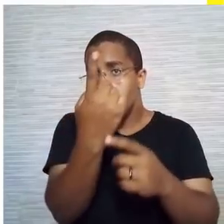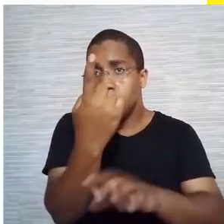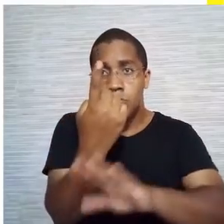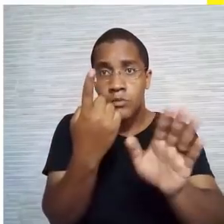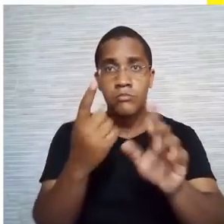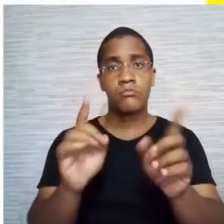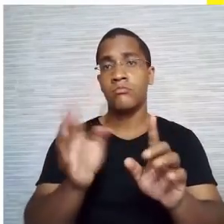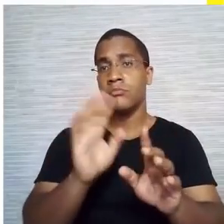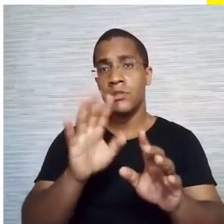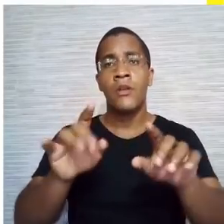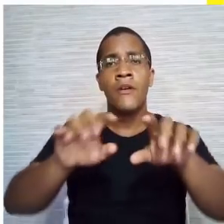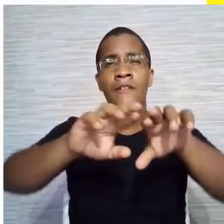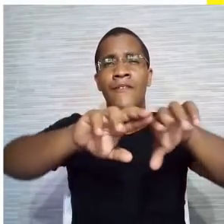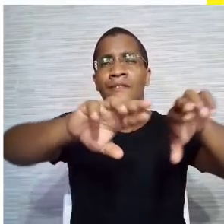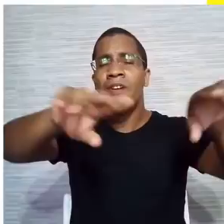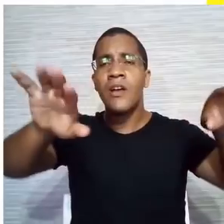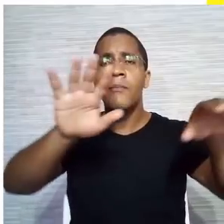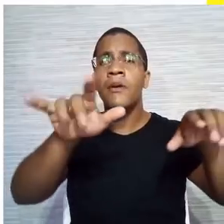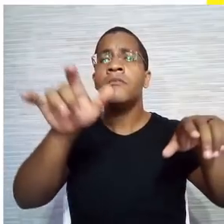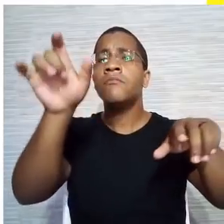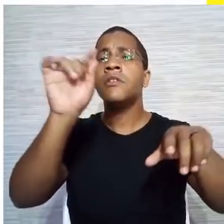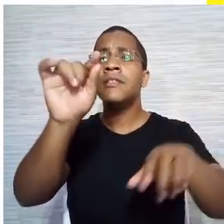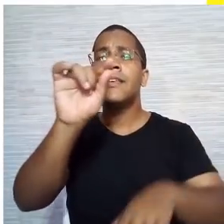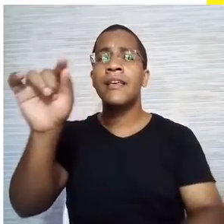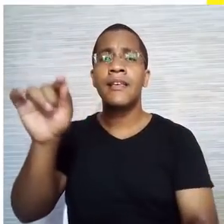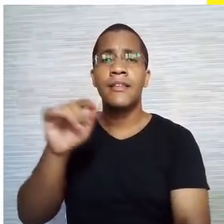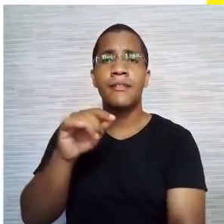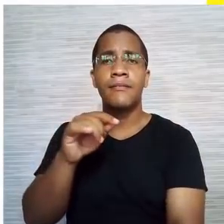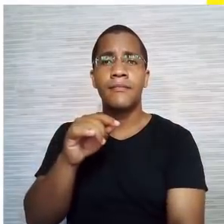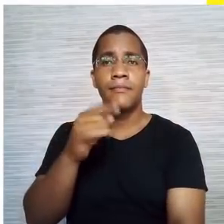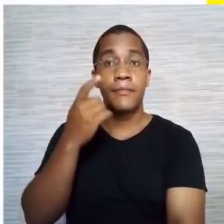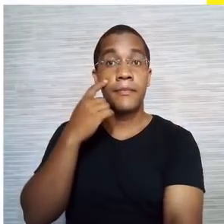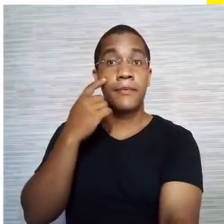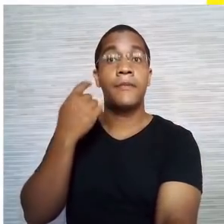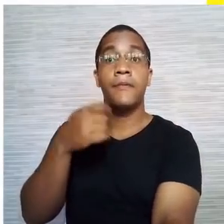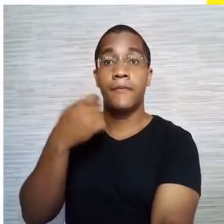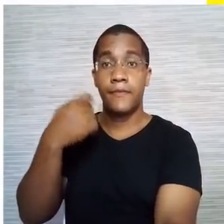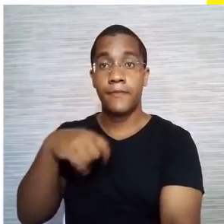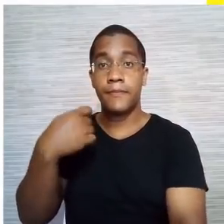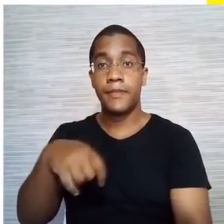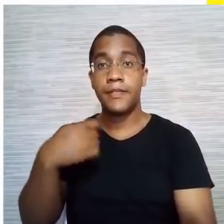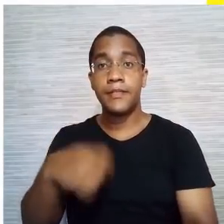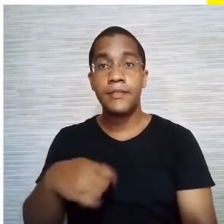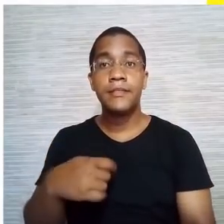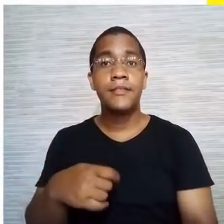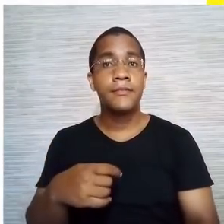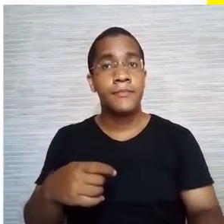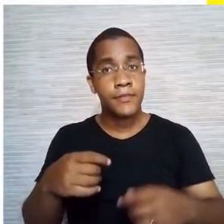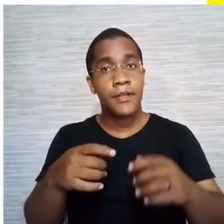da pesquisa, primeiro você definiu, depois elaborou a apresentação.